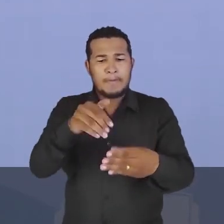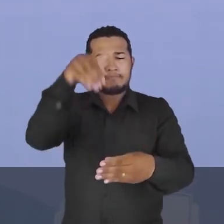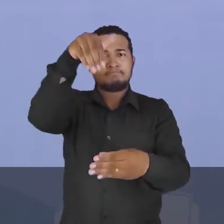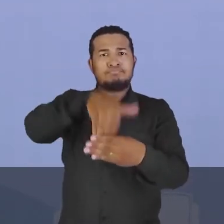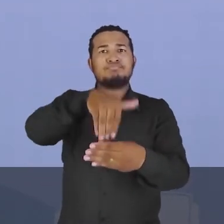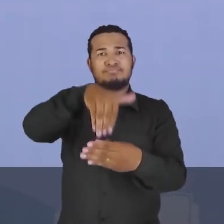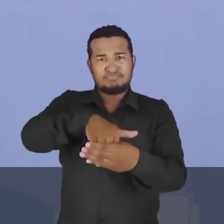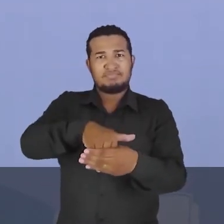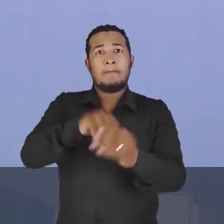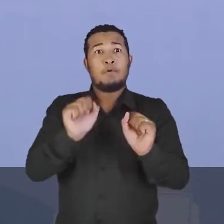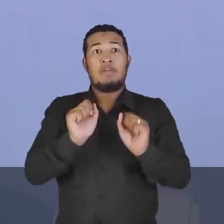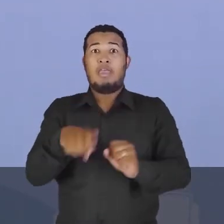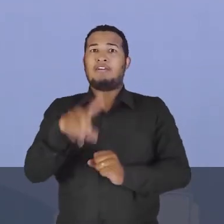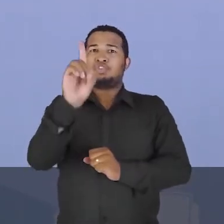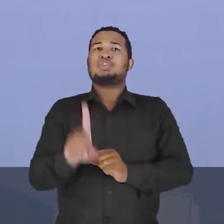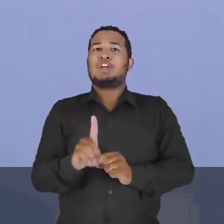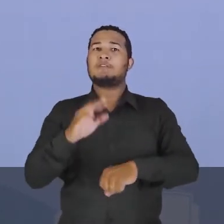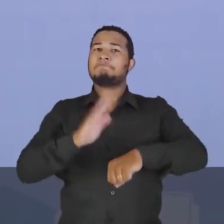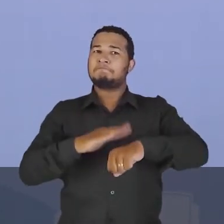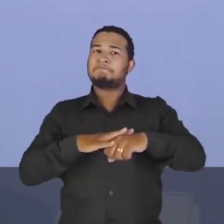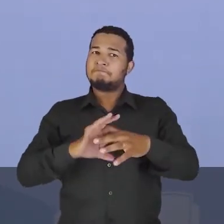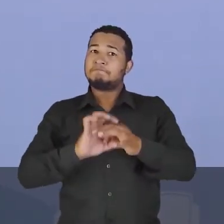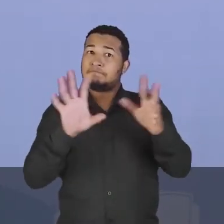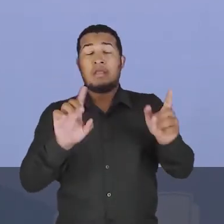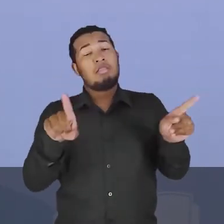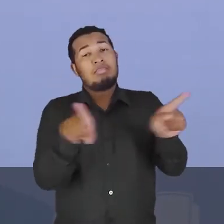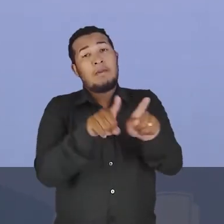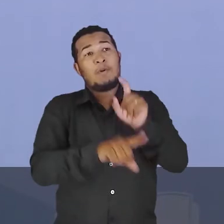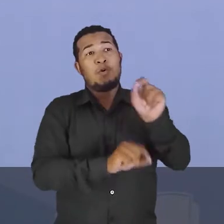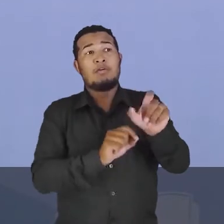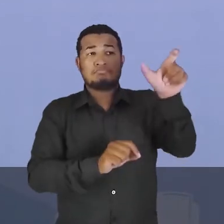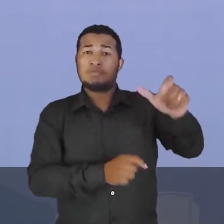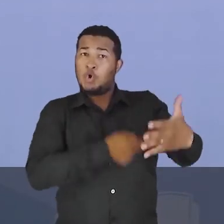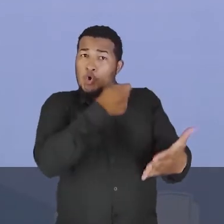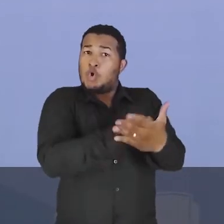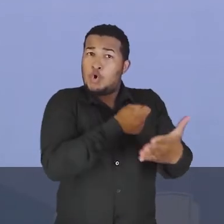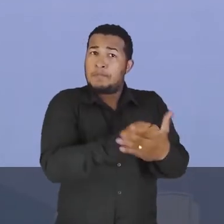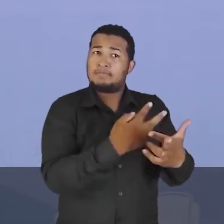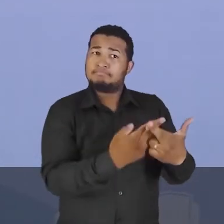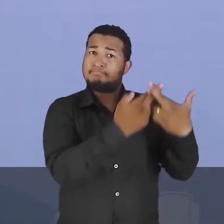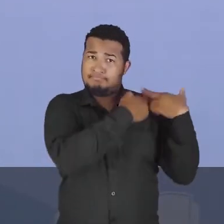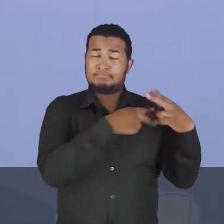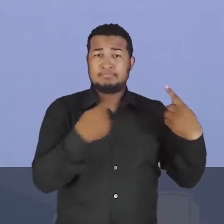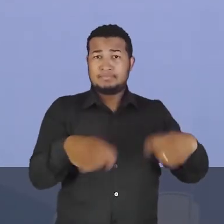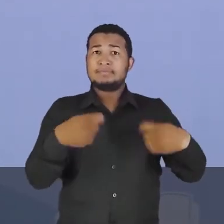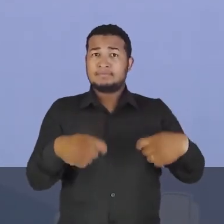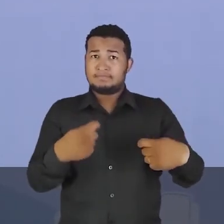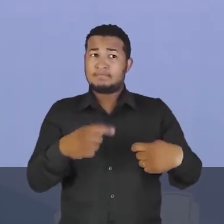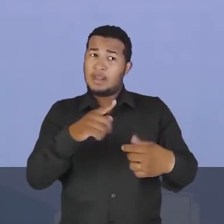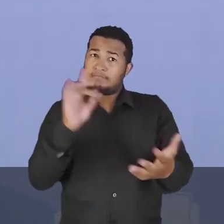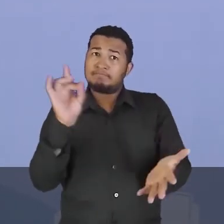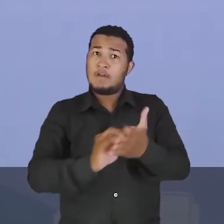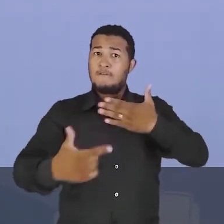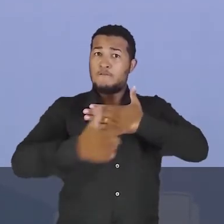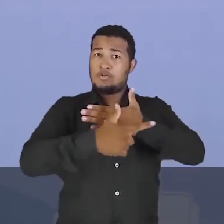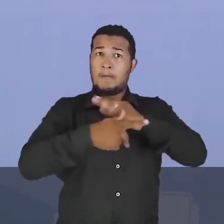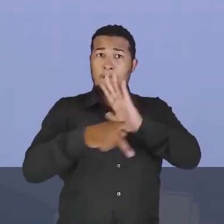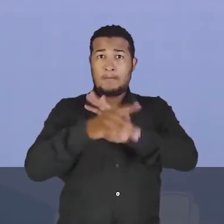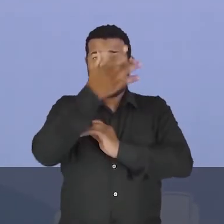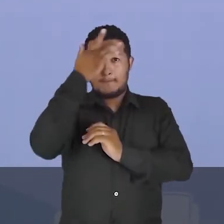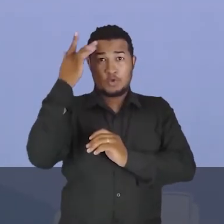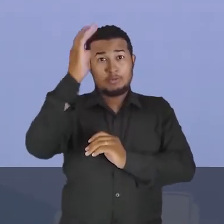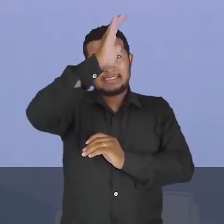o direito seu, livre de fazer isso, e também o seu dever de fazer isso com responsabilidade, que isso é um papel de um cidadão, um papel